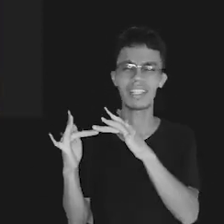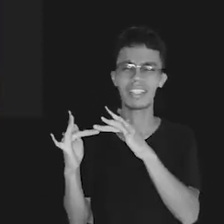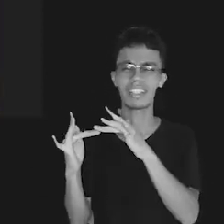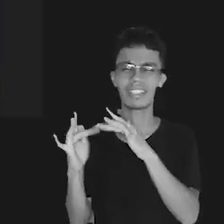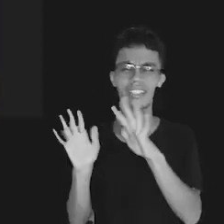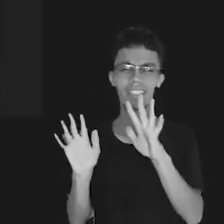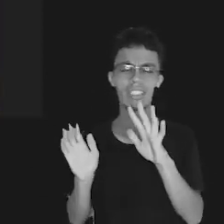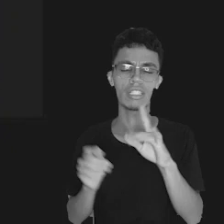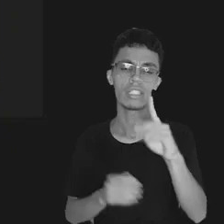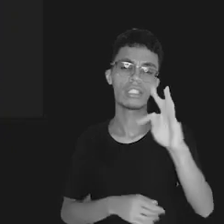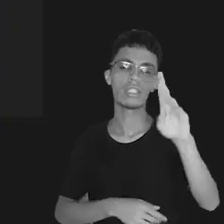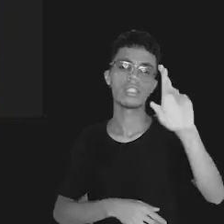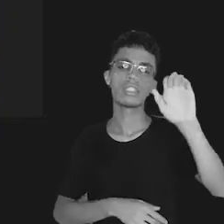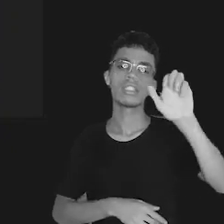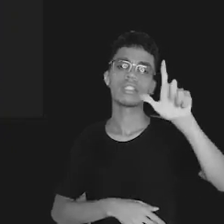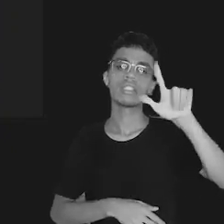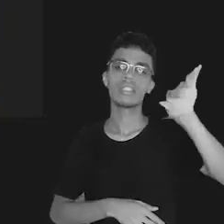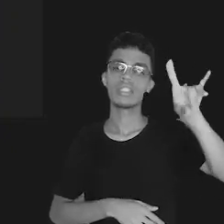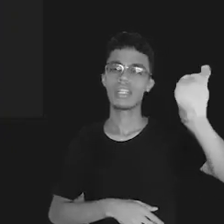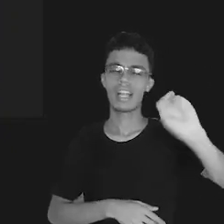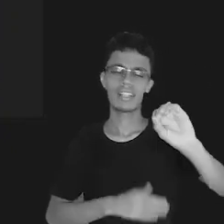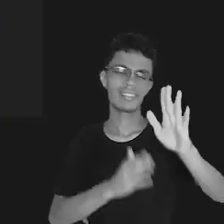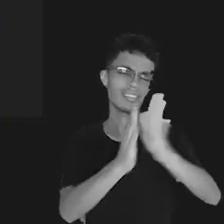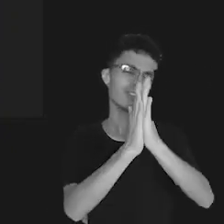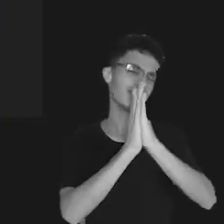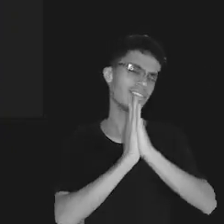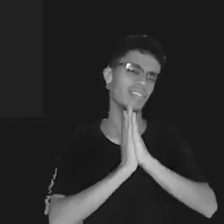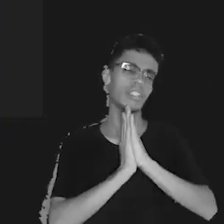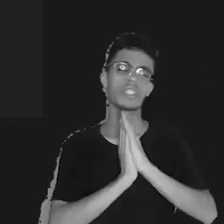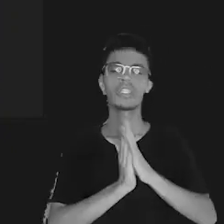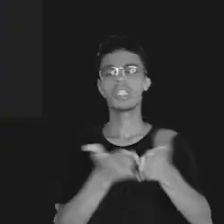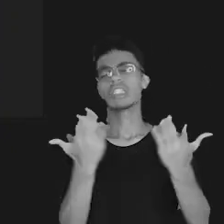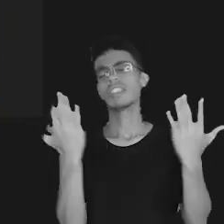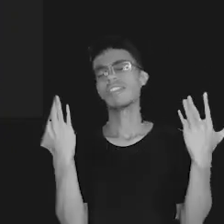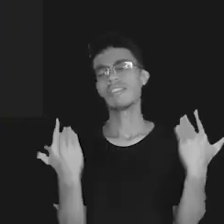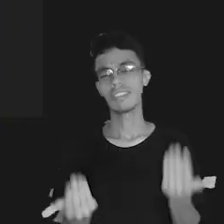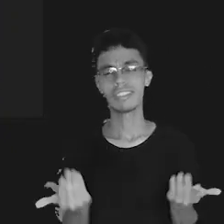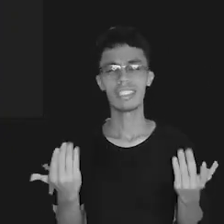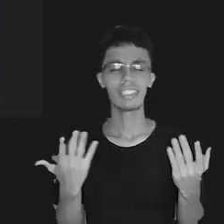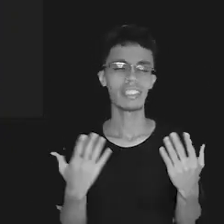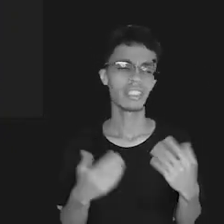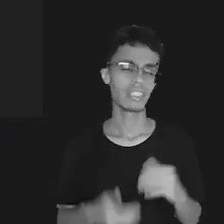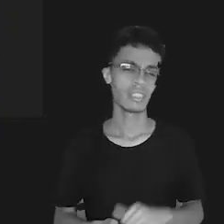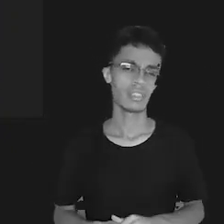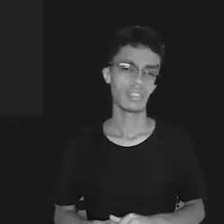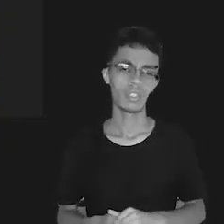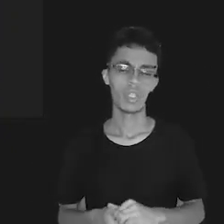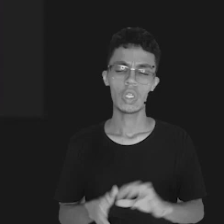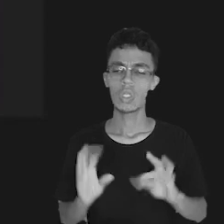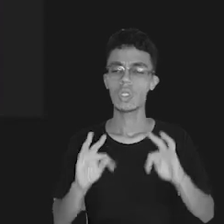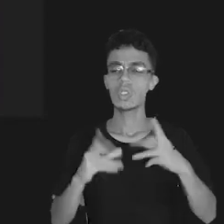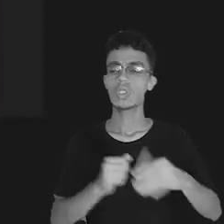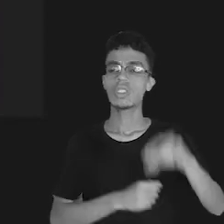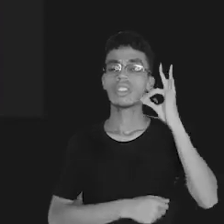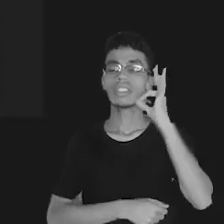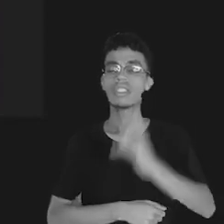Mas, prelado, por favor, em nós, tudo é exato, assim como a pátria